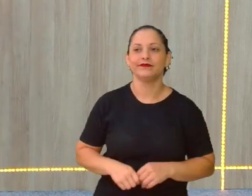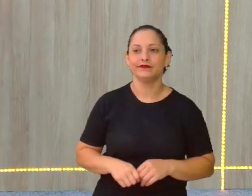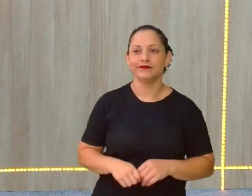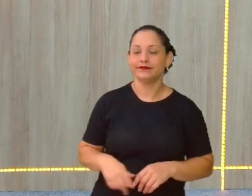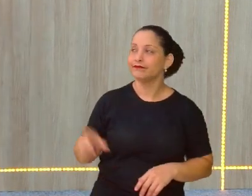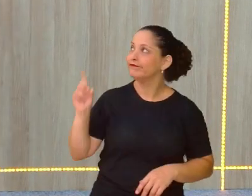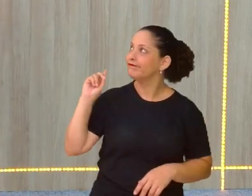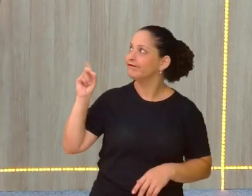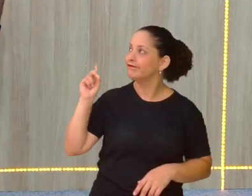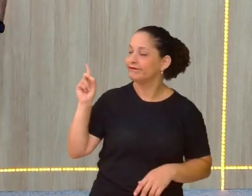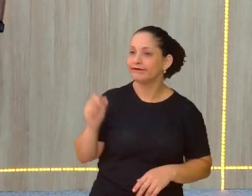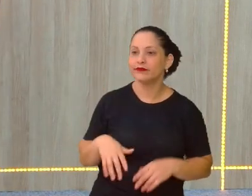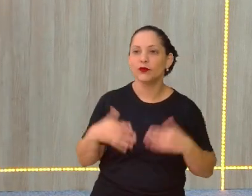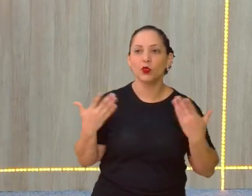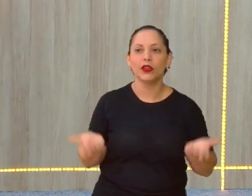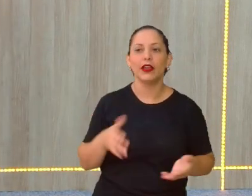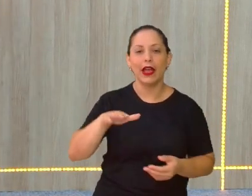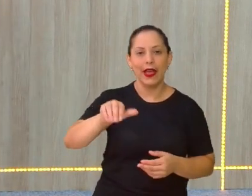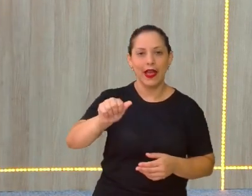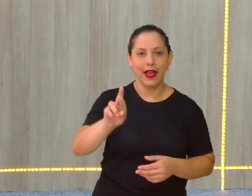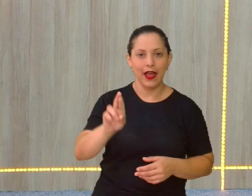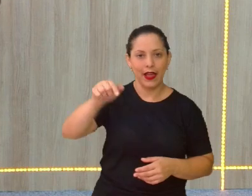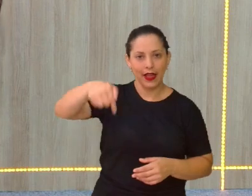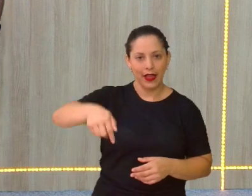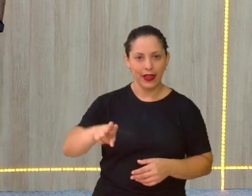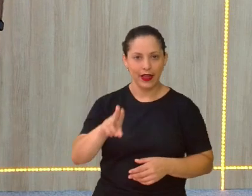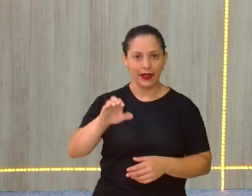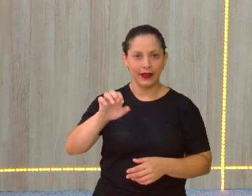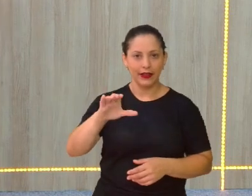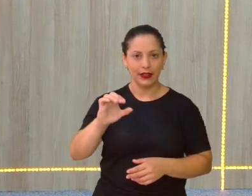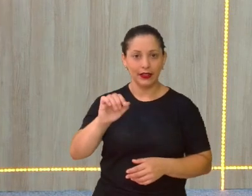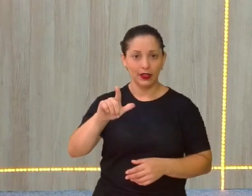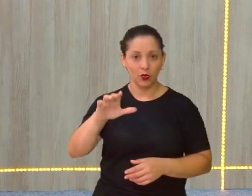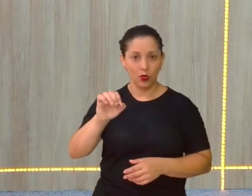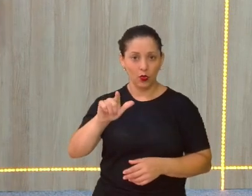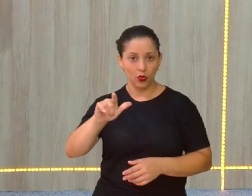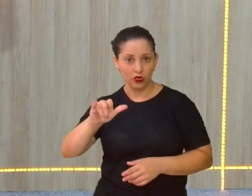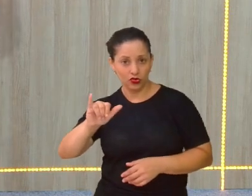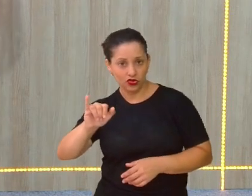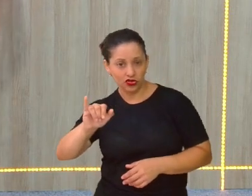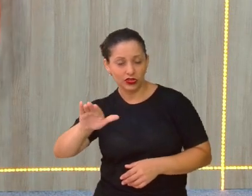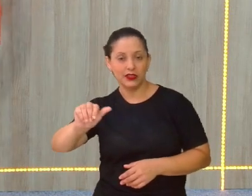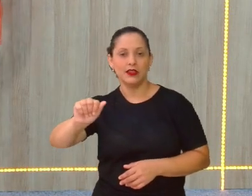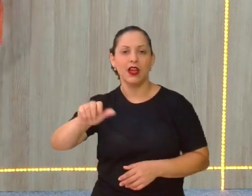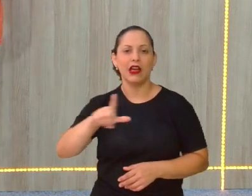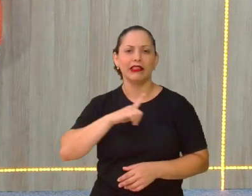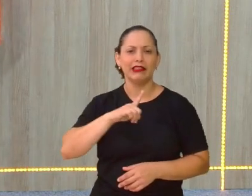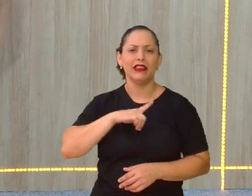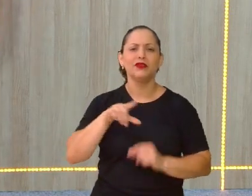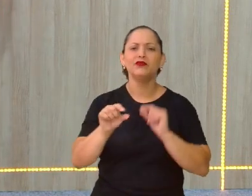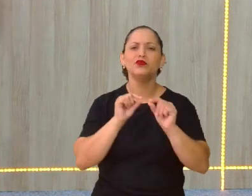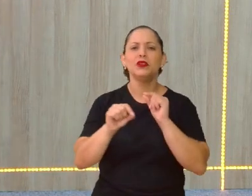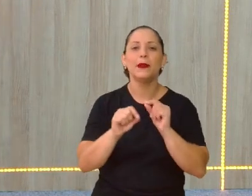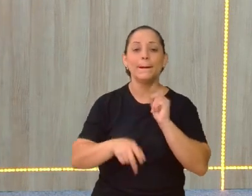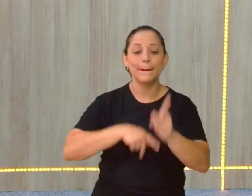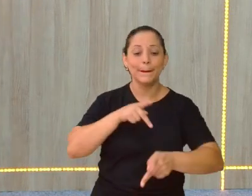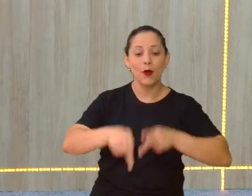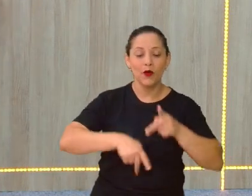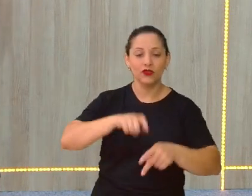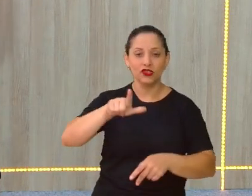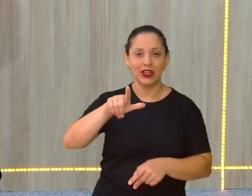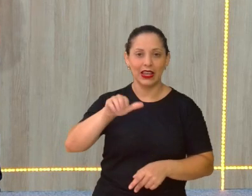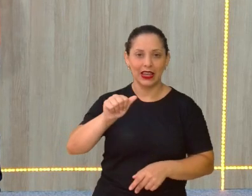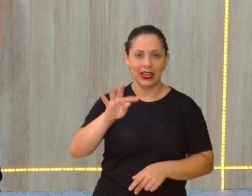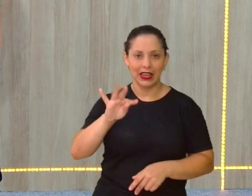relato arqueológico. Pela arqueologia, por volta de 1000 a.C., já existiam latinos naquela região e, em tese,